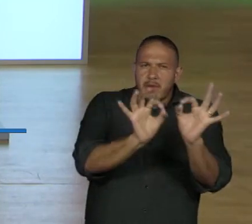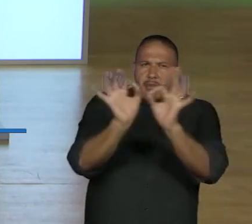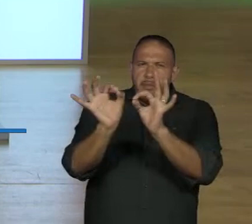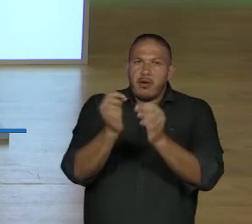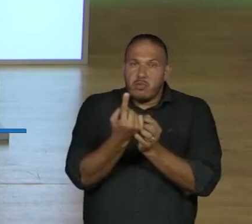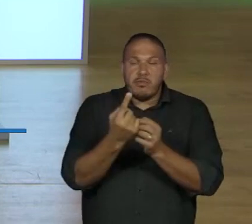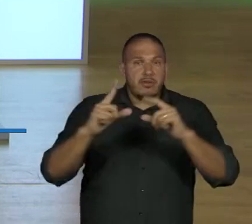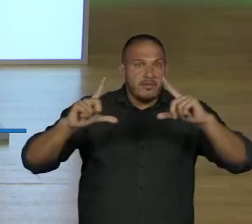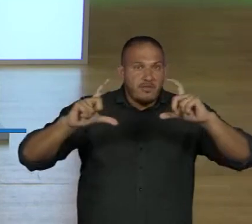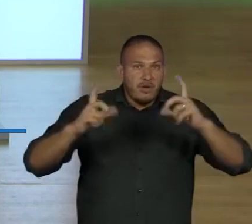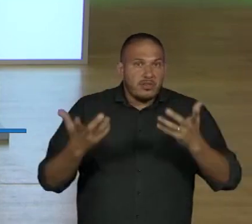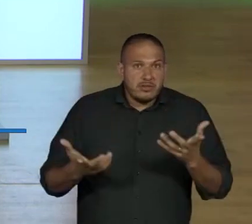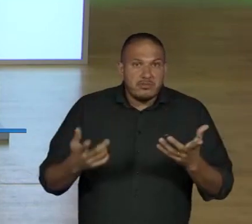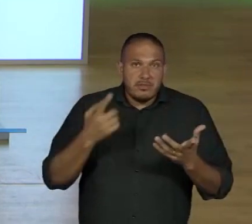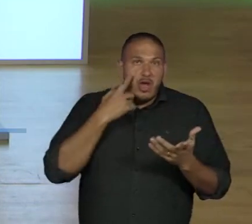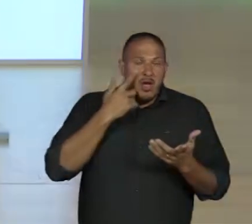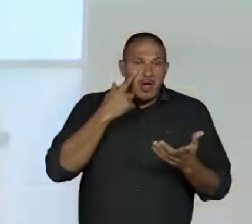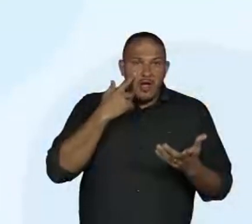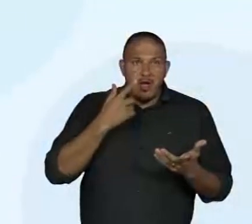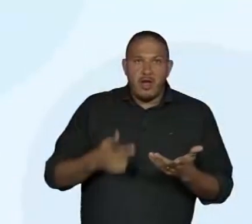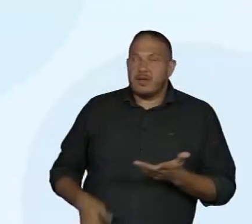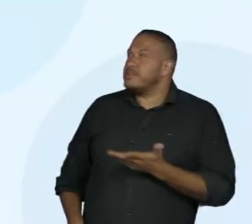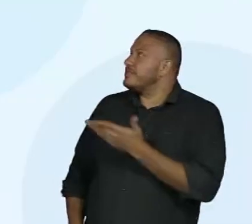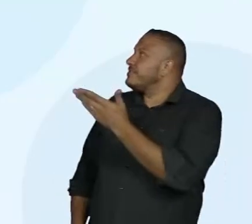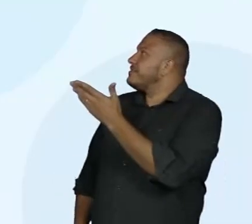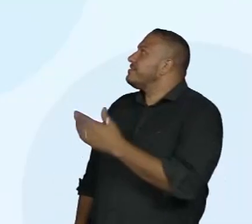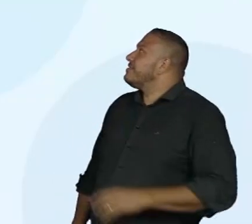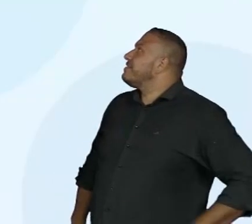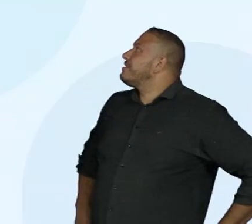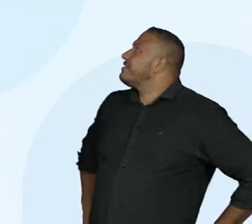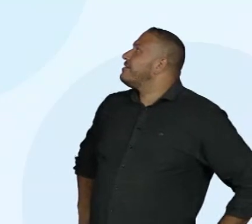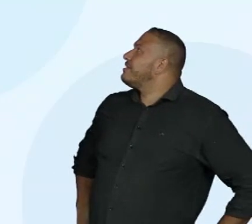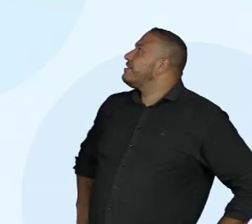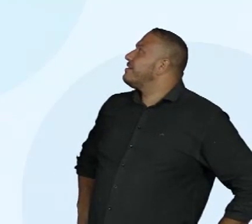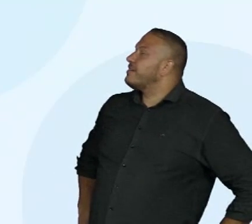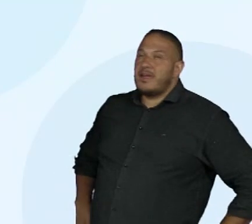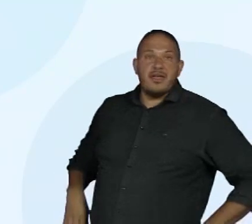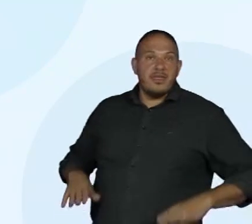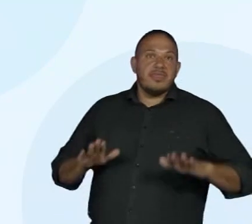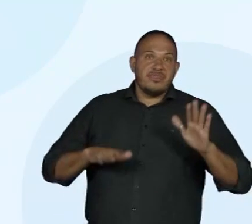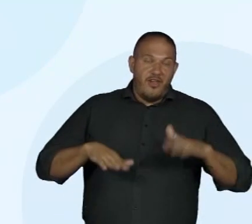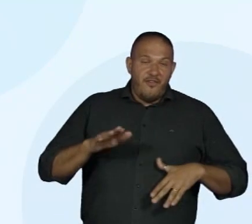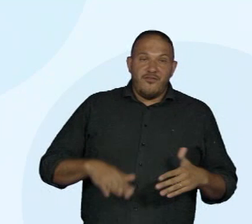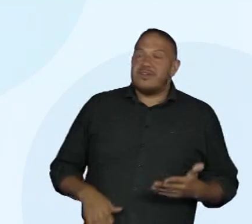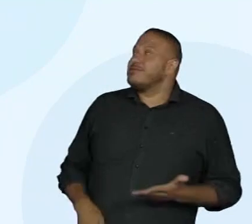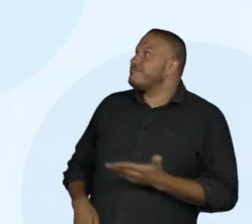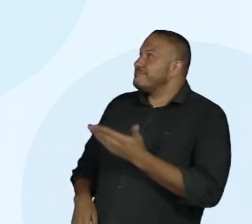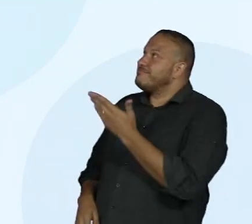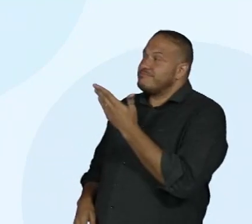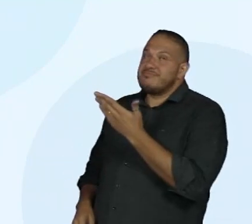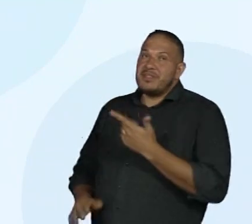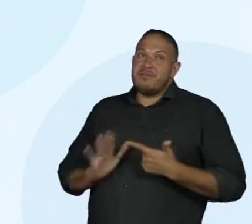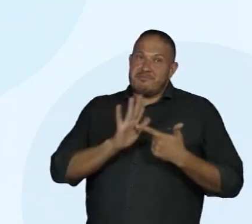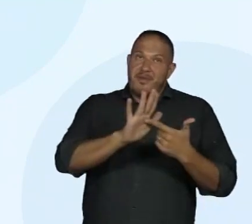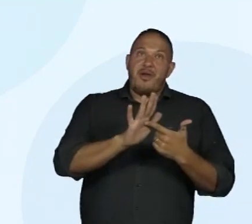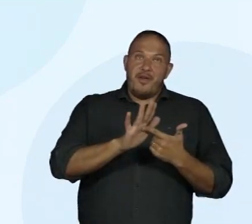imagem, olha só a imagem na tela, por favor. Talvez a imagem agora consiga, né, trazer mais elementos para vocês, ó. Olha